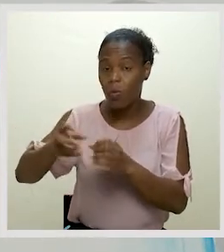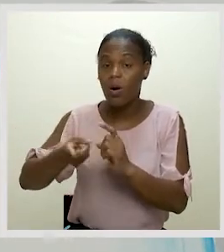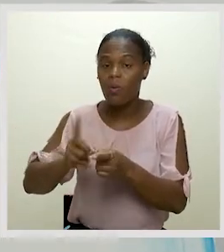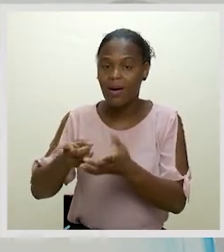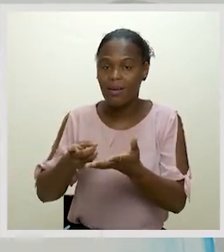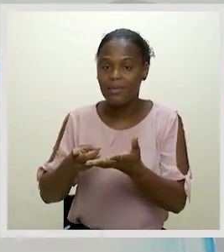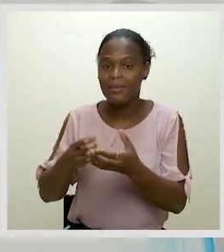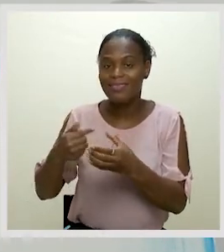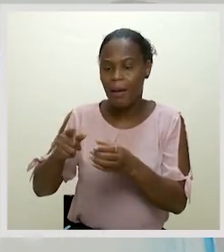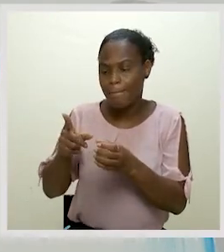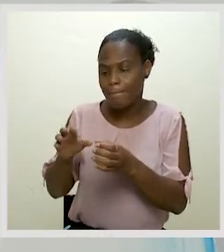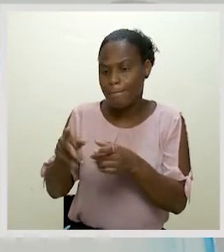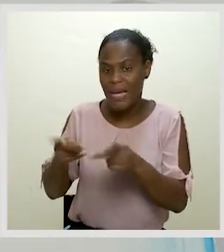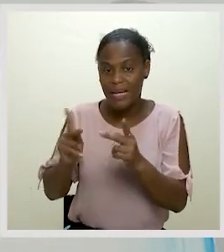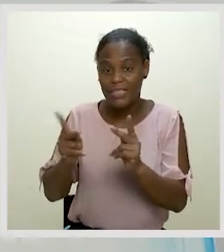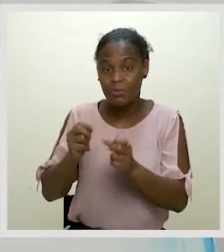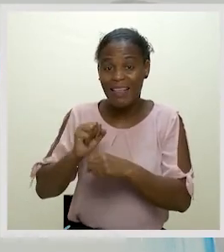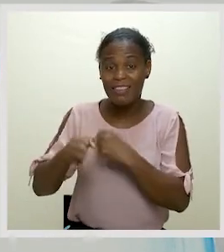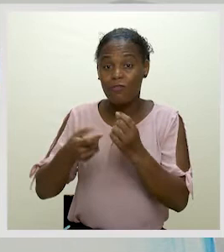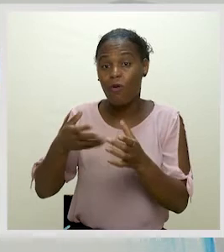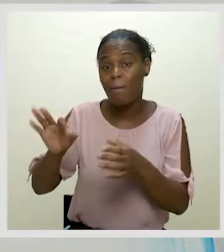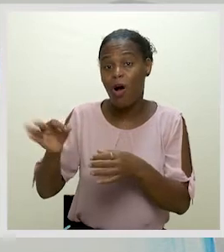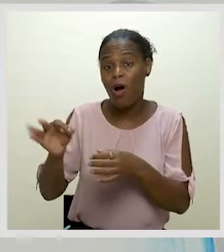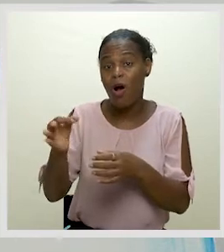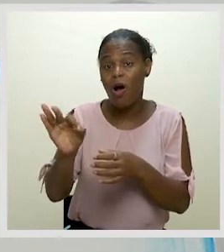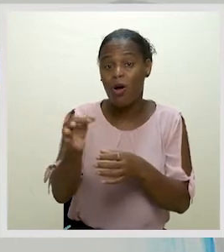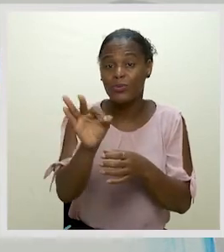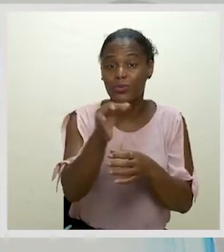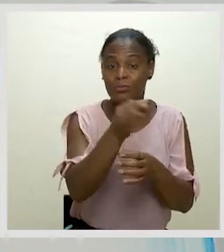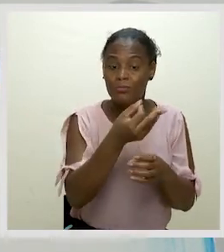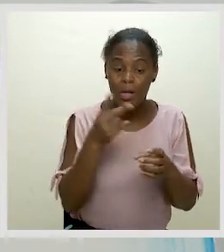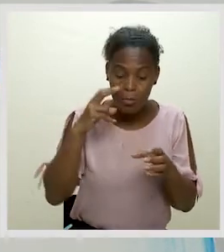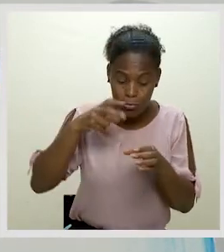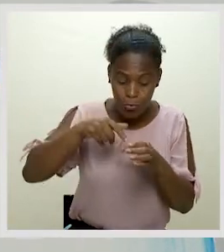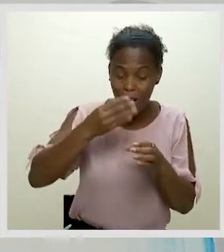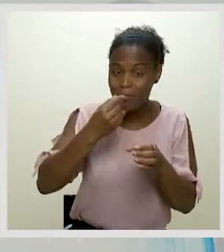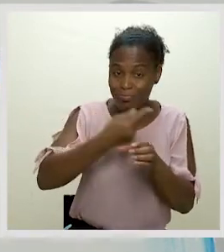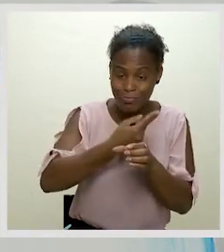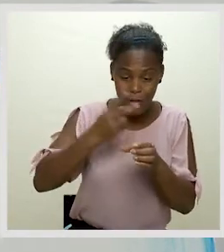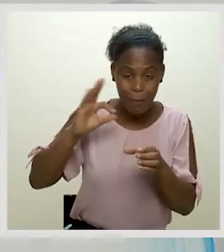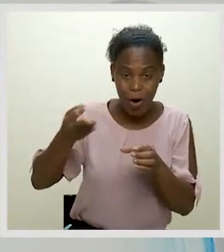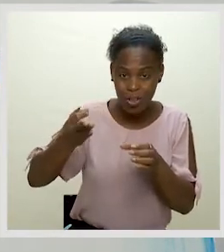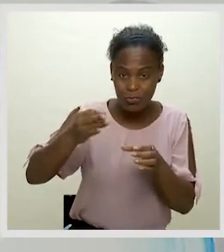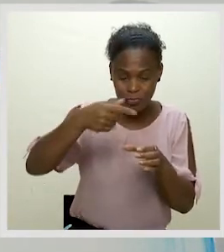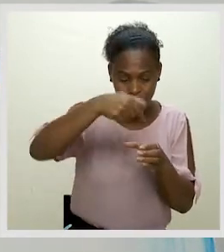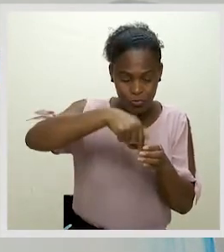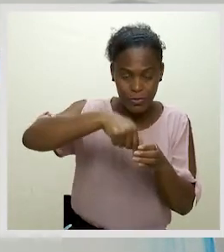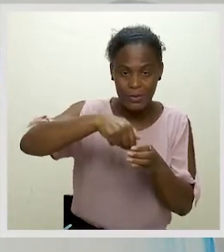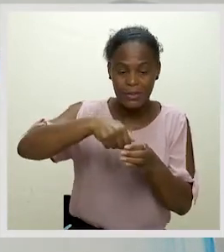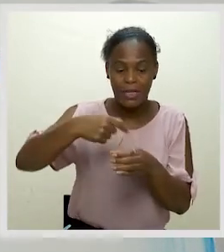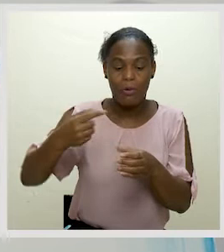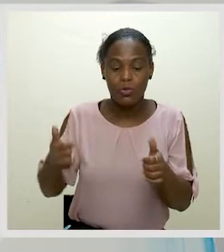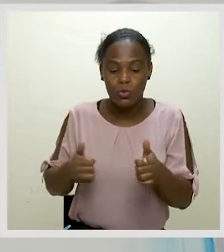do quê? De um mecanismo ativo, que é mosca, à procura destes alimentos. E o que é que levou consigo